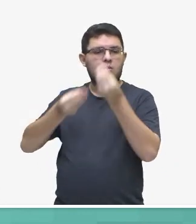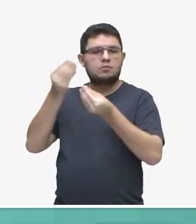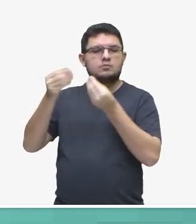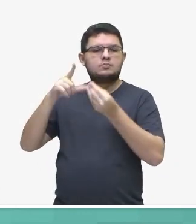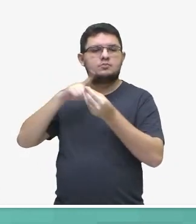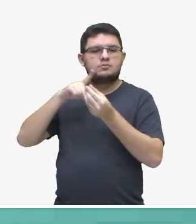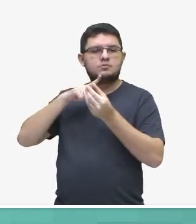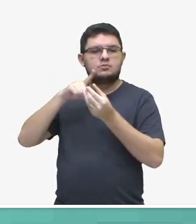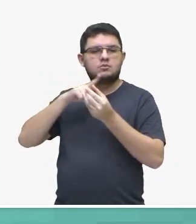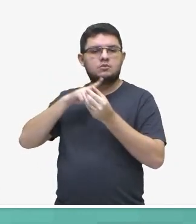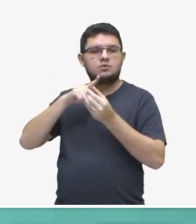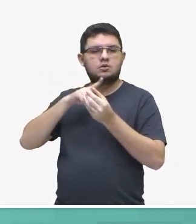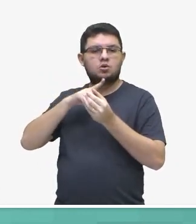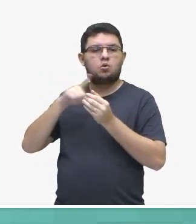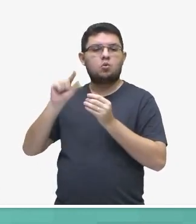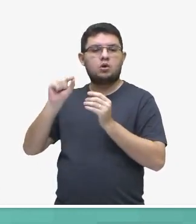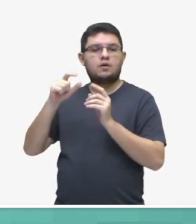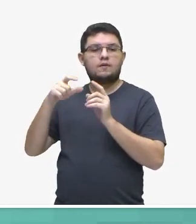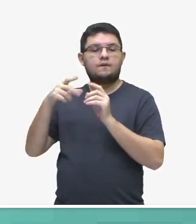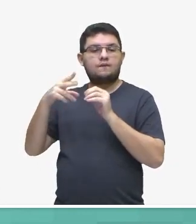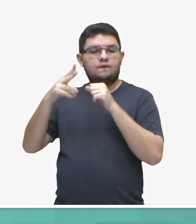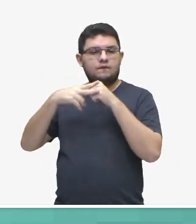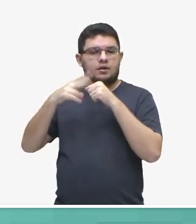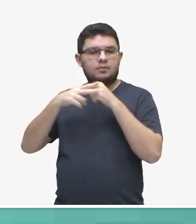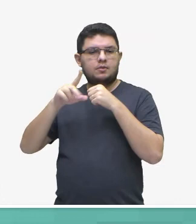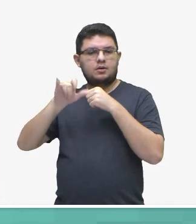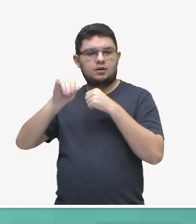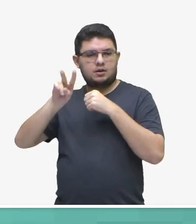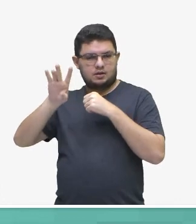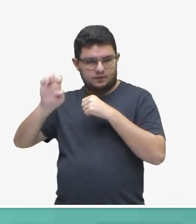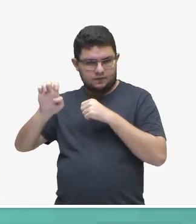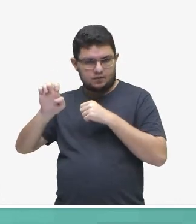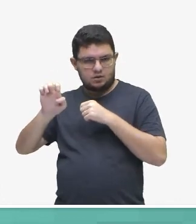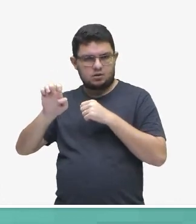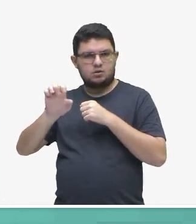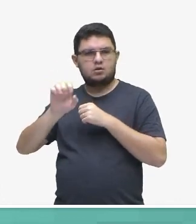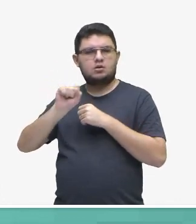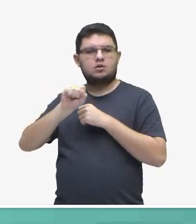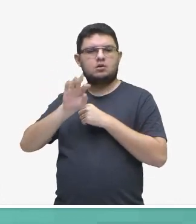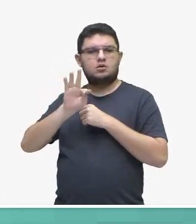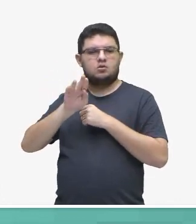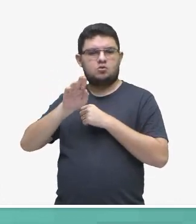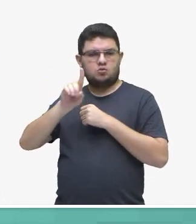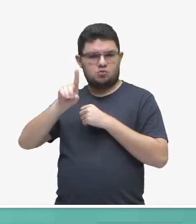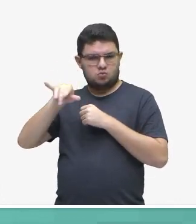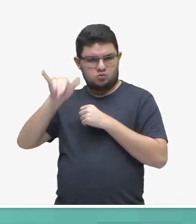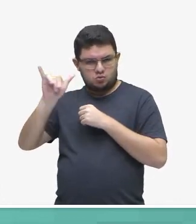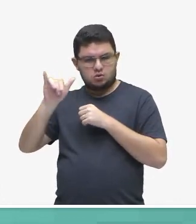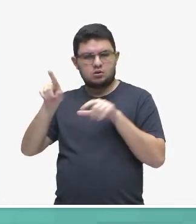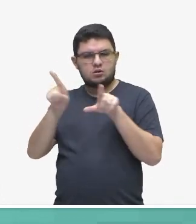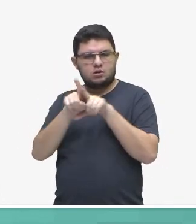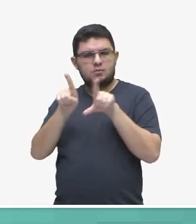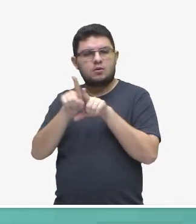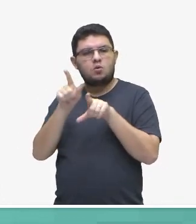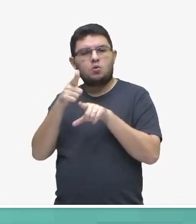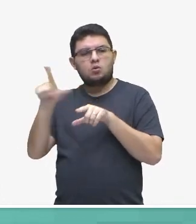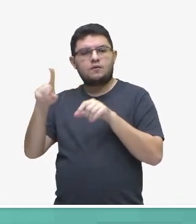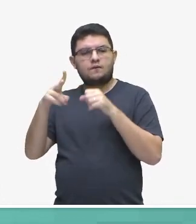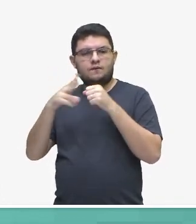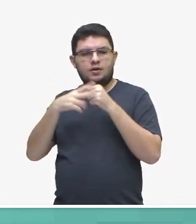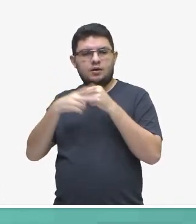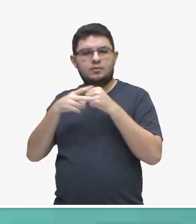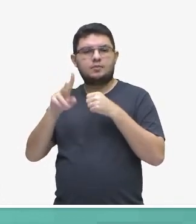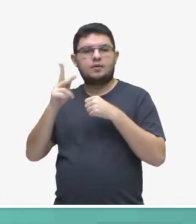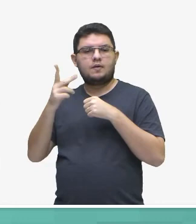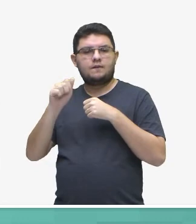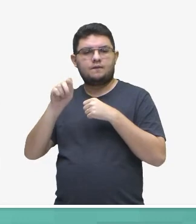live, study ou have meals, né? Não, vou utilizar todos esses três verbos aí em frases diferentes. O